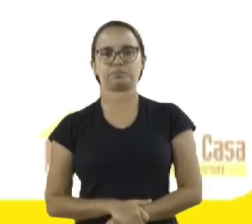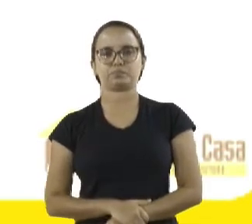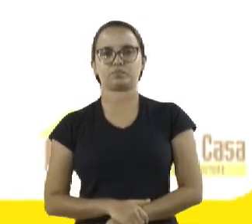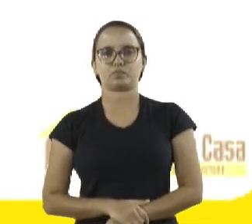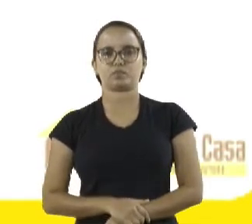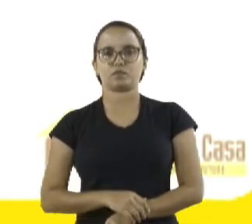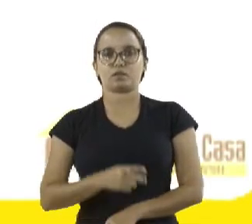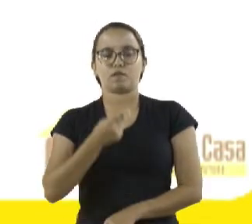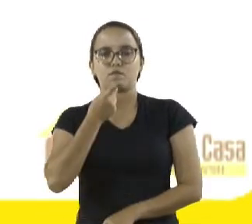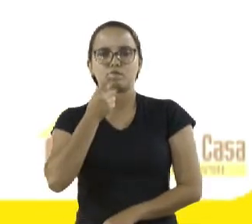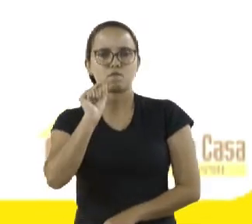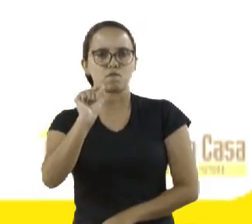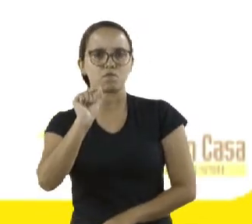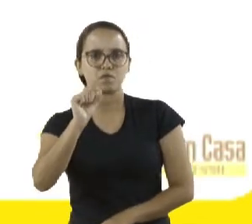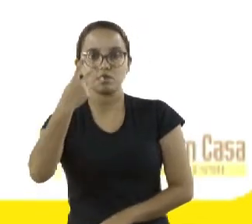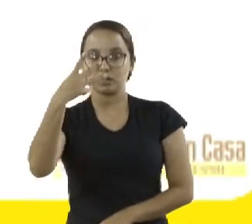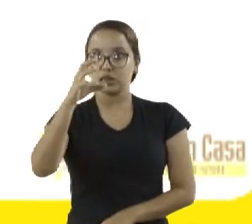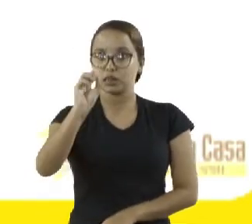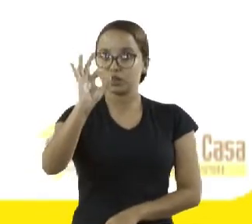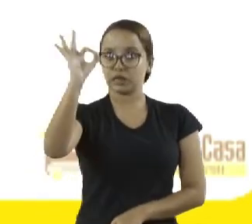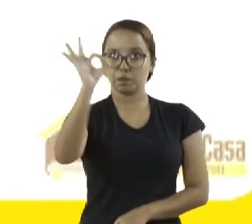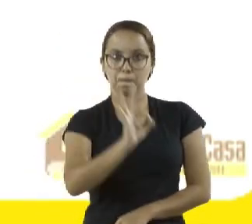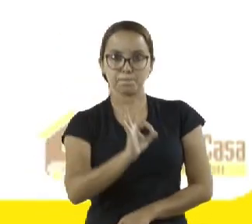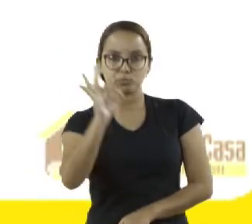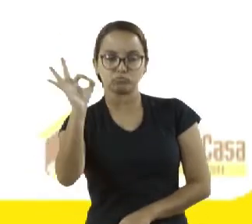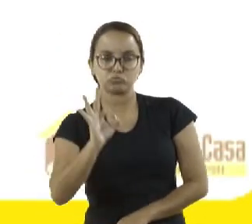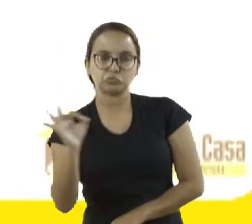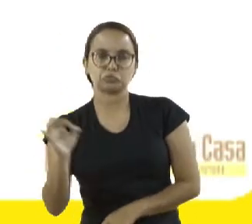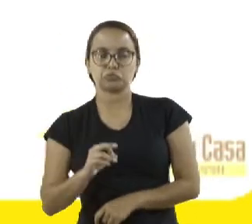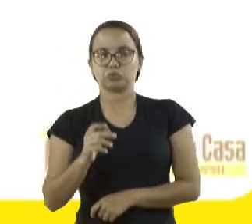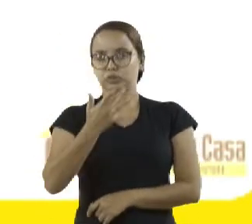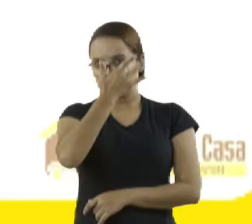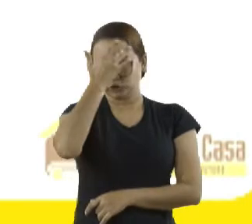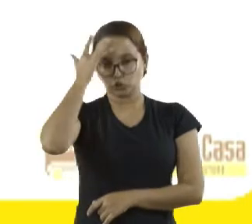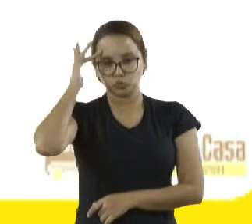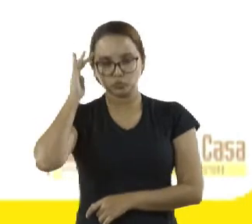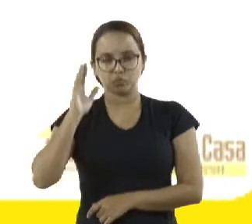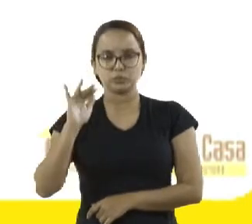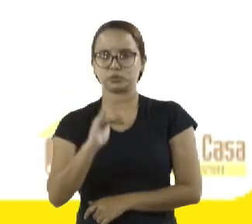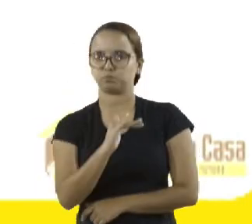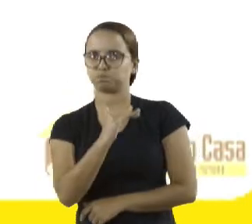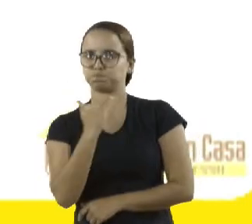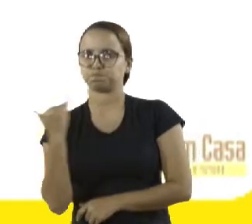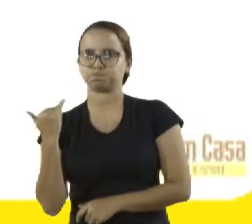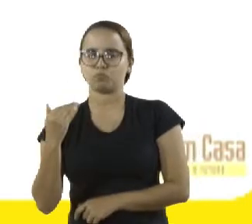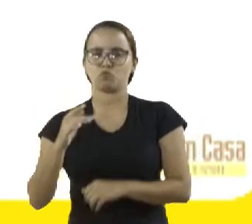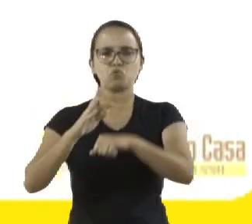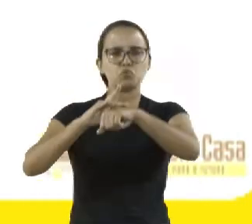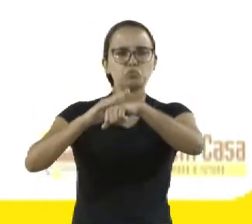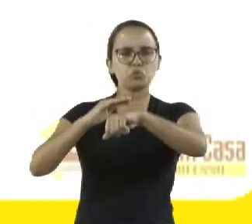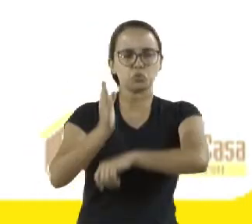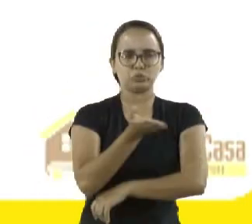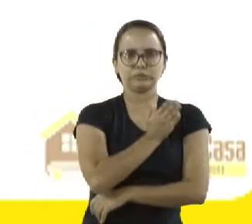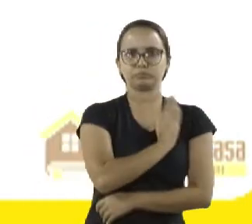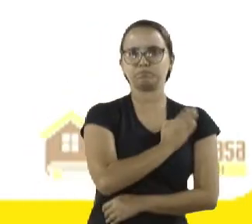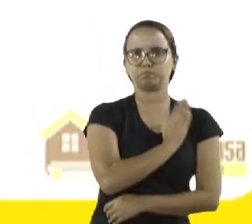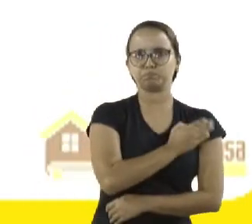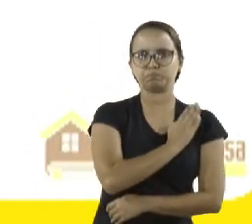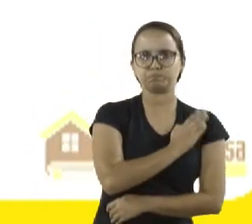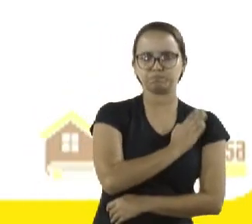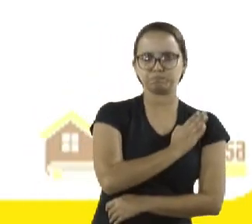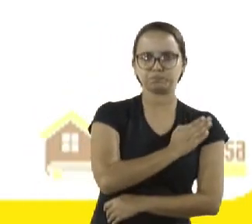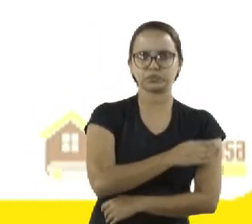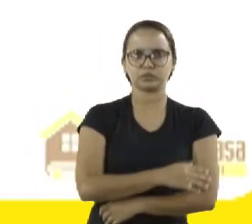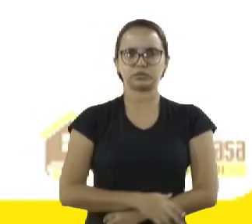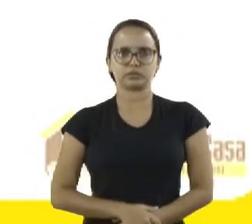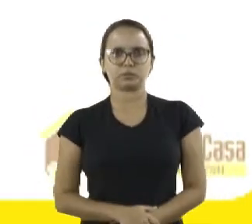de 30% das pessoas morrem de doenças cardiovasculares. Doenças cardiovasculares, eu posso